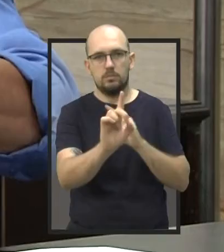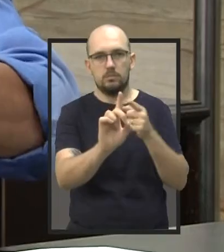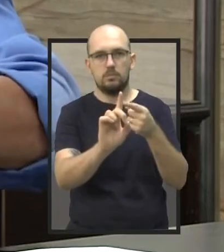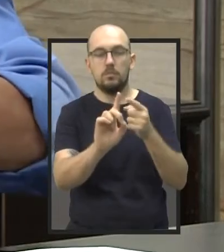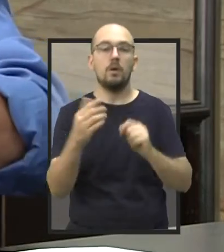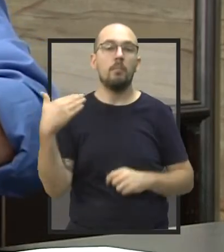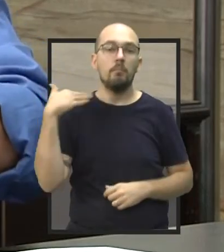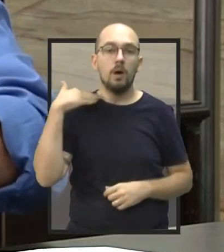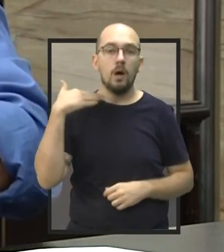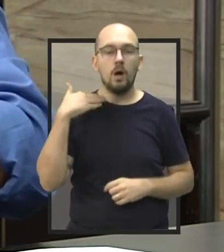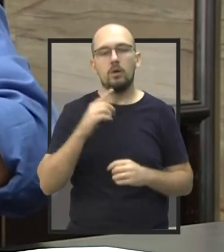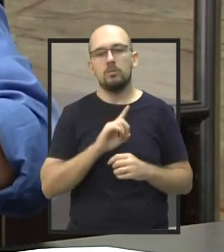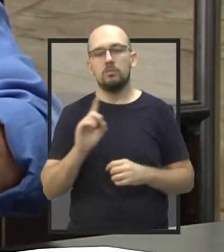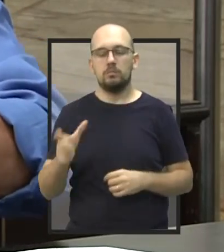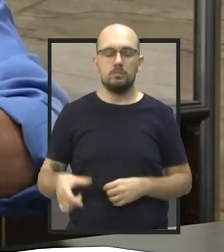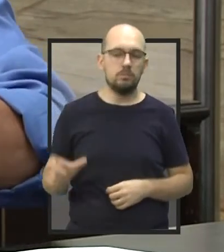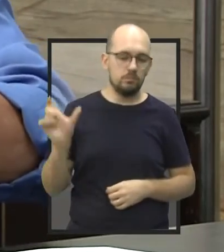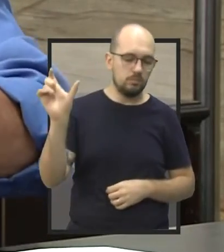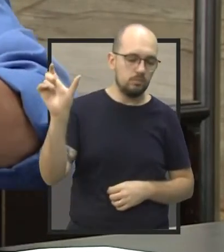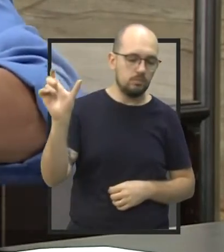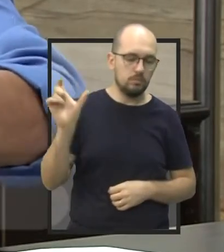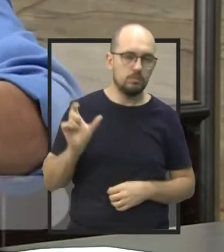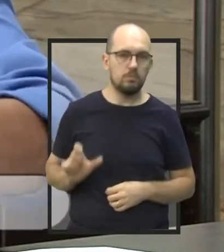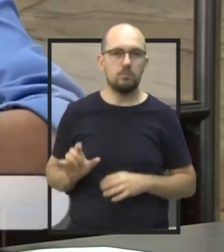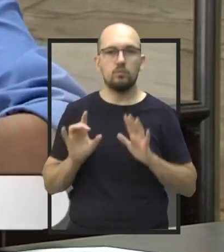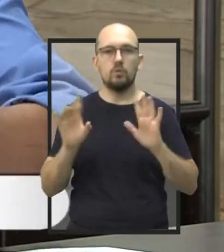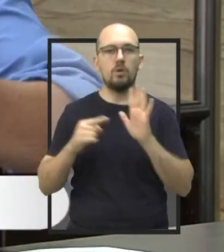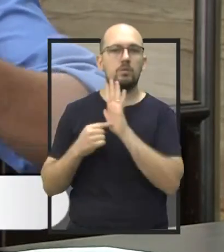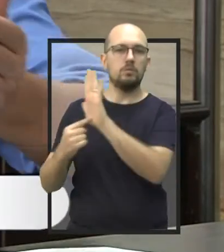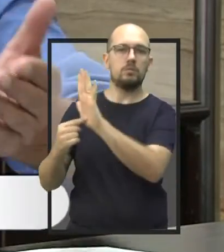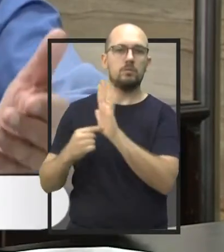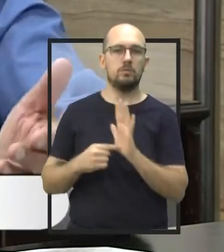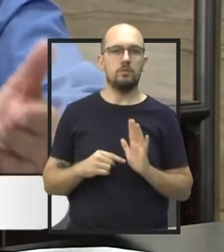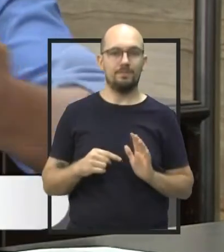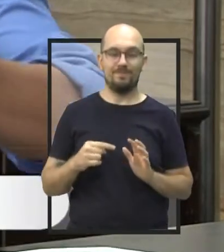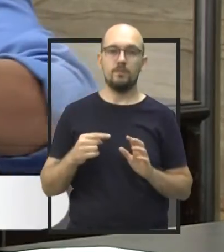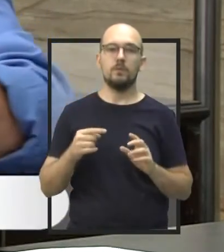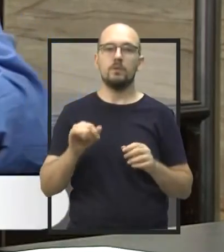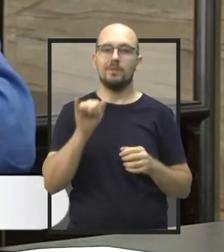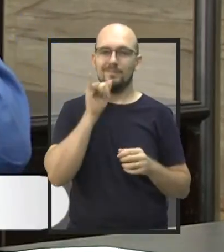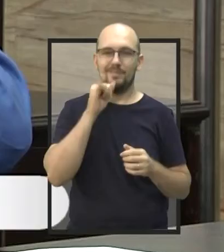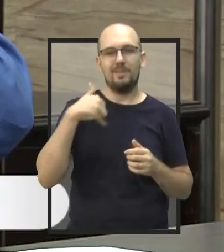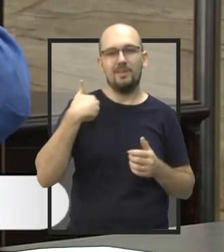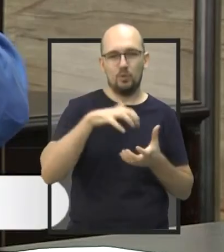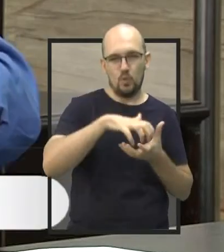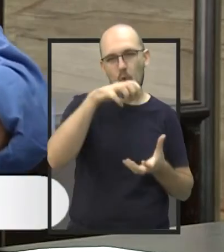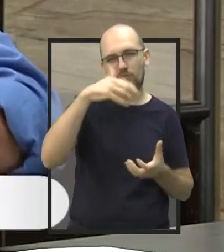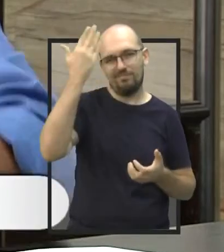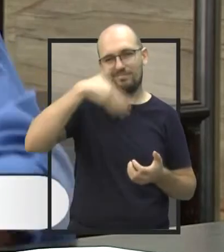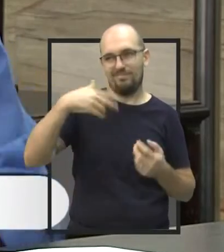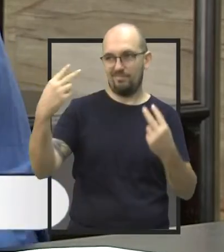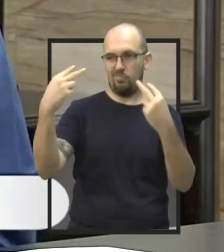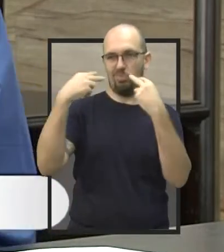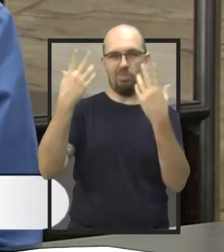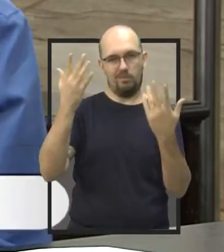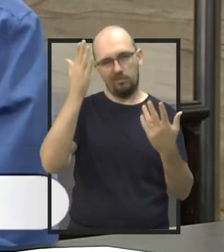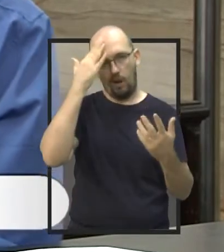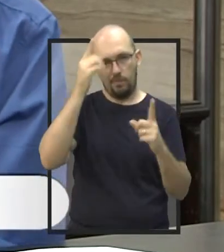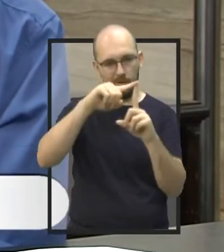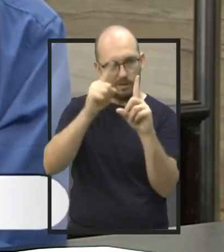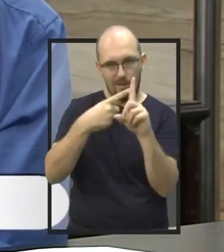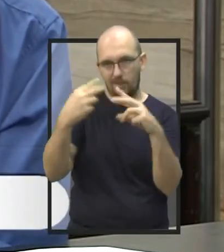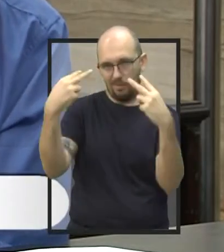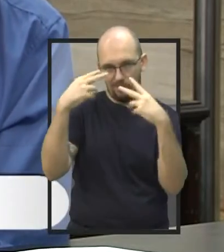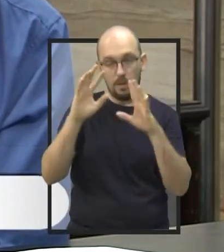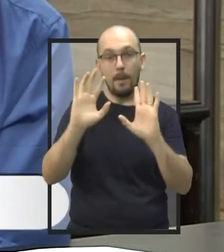bancos, enfim, todos os benefícios da lei que o idoso e a gestante, o deficiente tem, ele vai